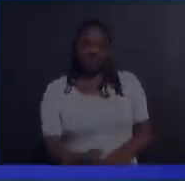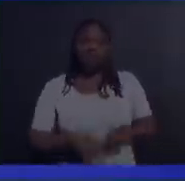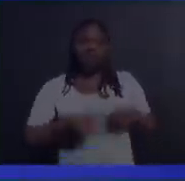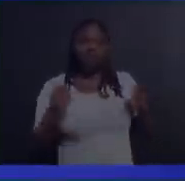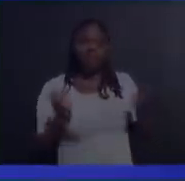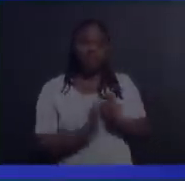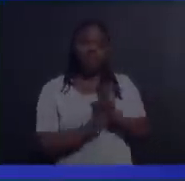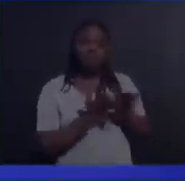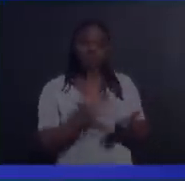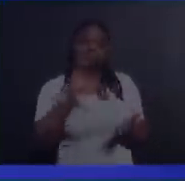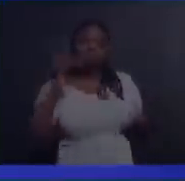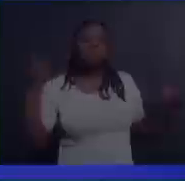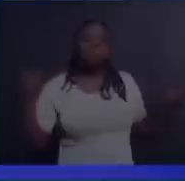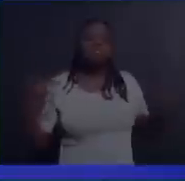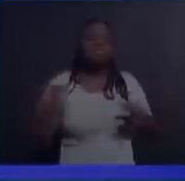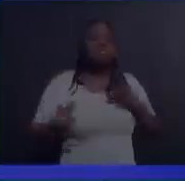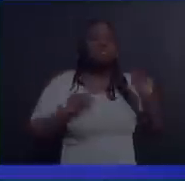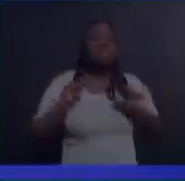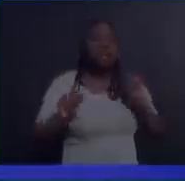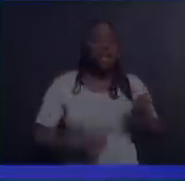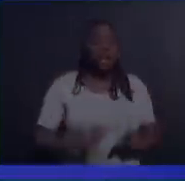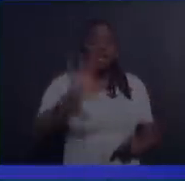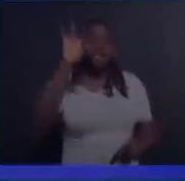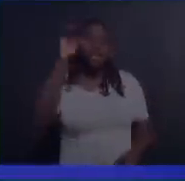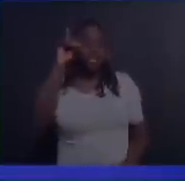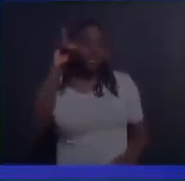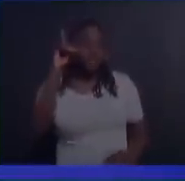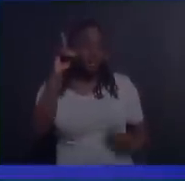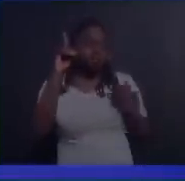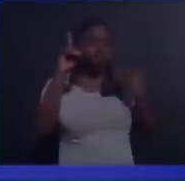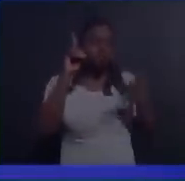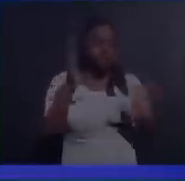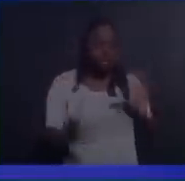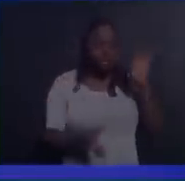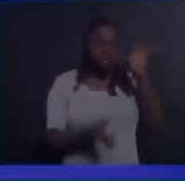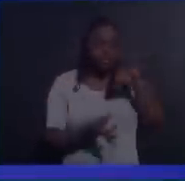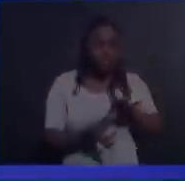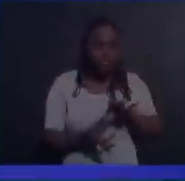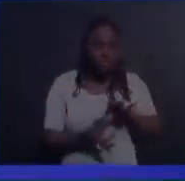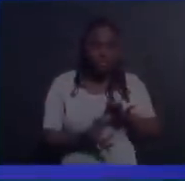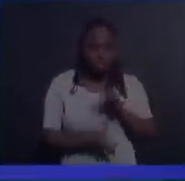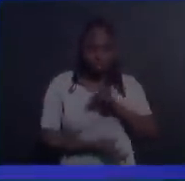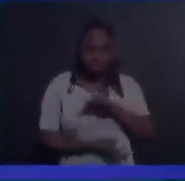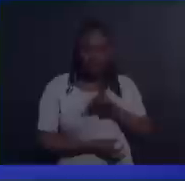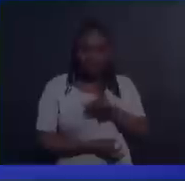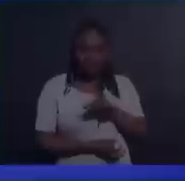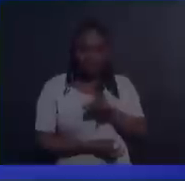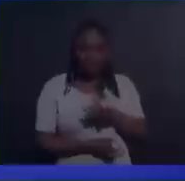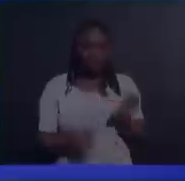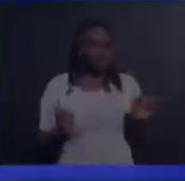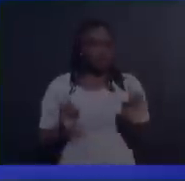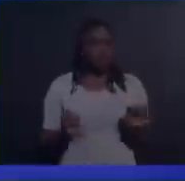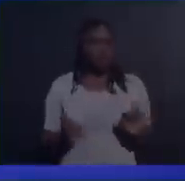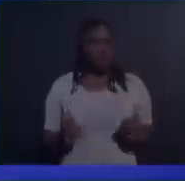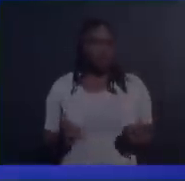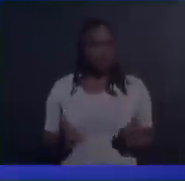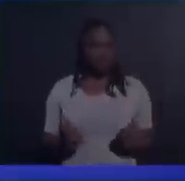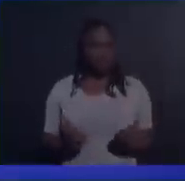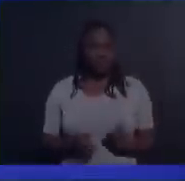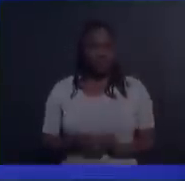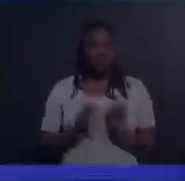palavra de Deus nos diz que Deus não nos deu espírito de covardia, espírito de